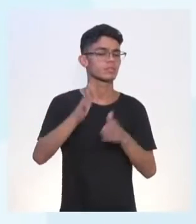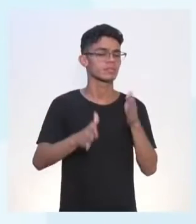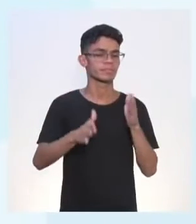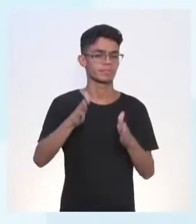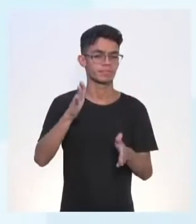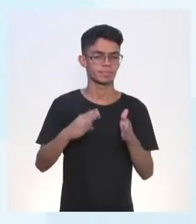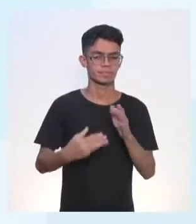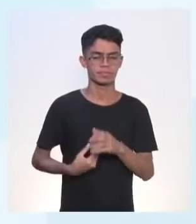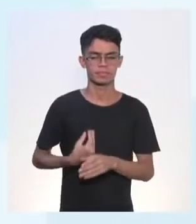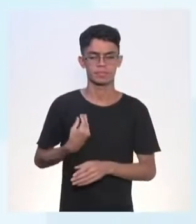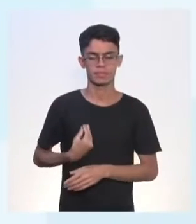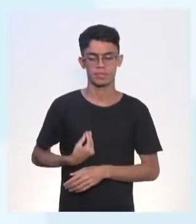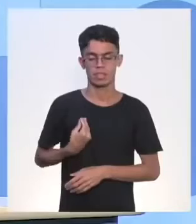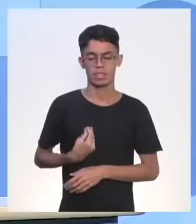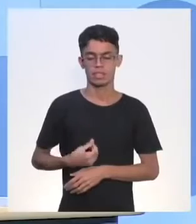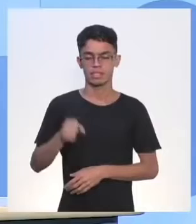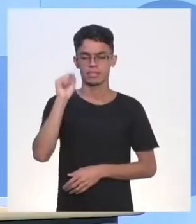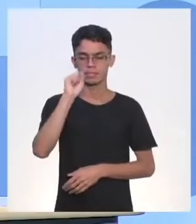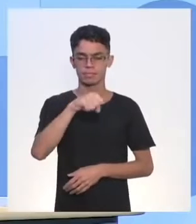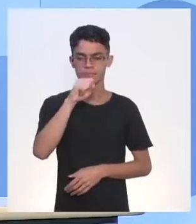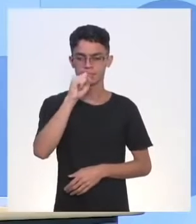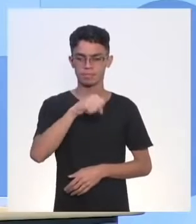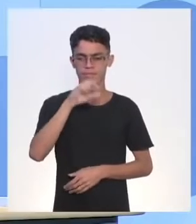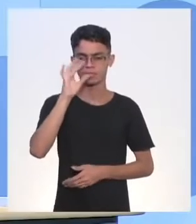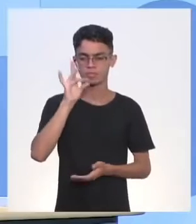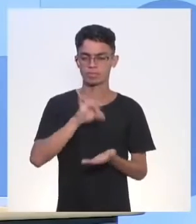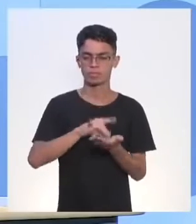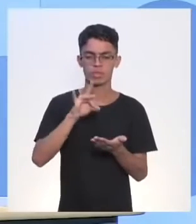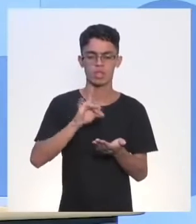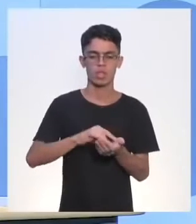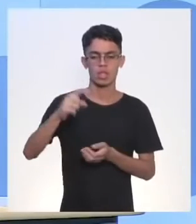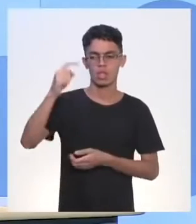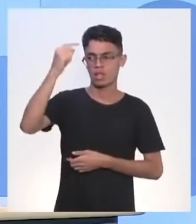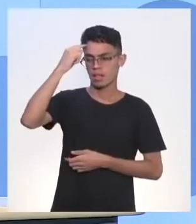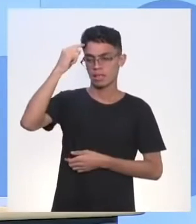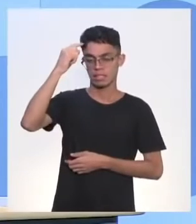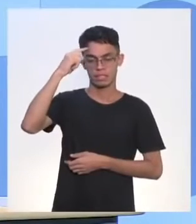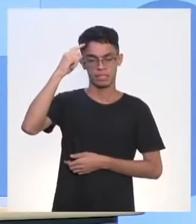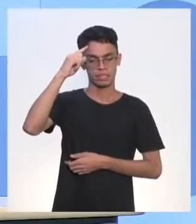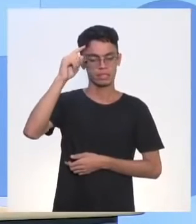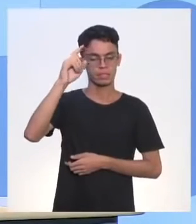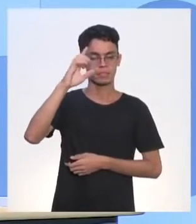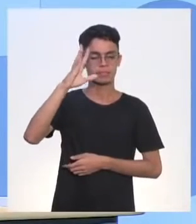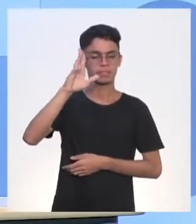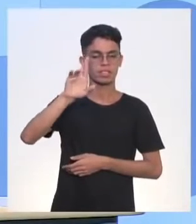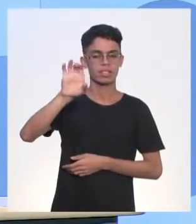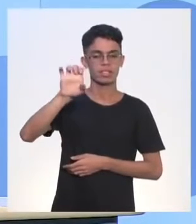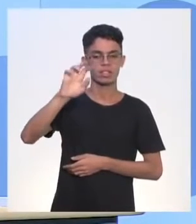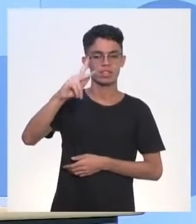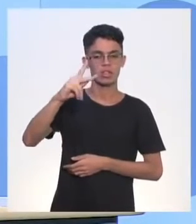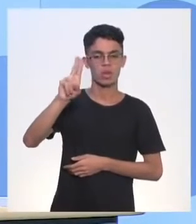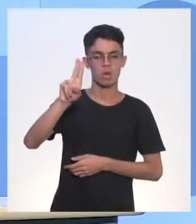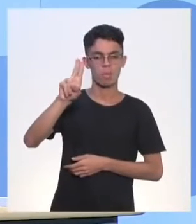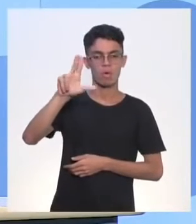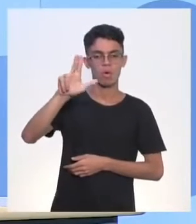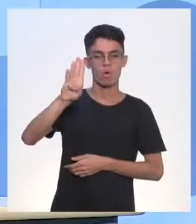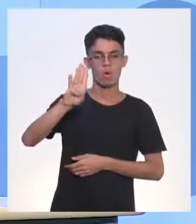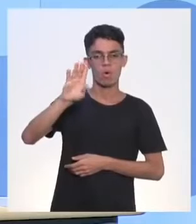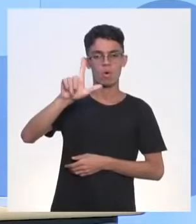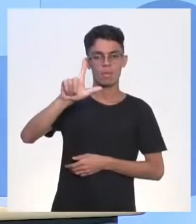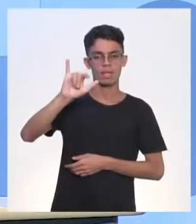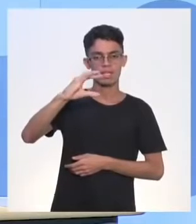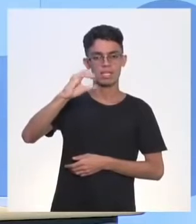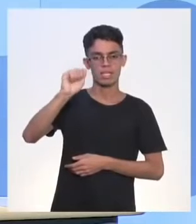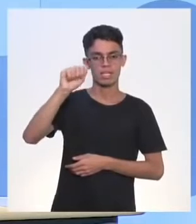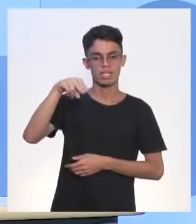lá, não era, professora Luísa? Exatamente. Então, a questão do imaginário republicano, ela foi muito trabalhada